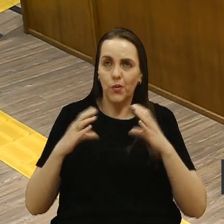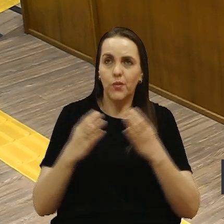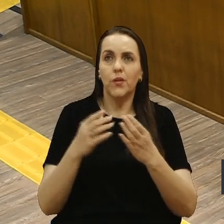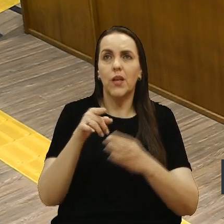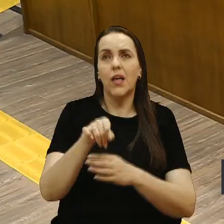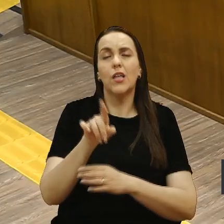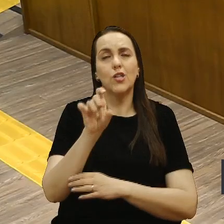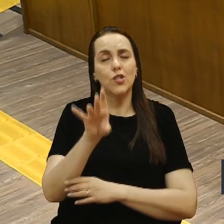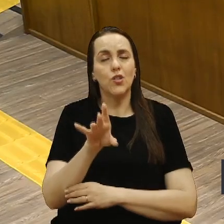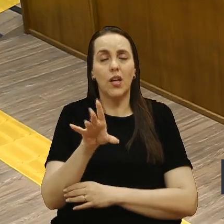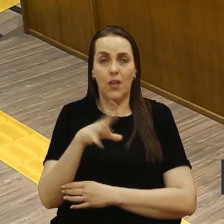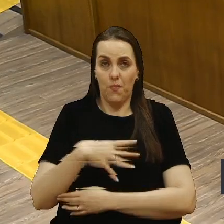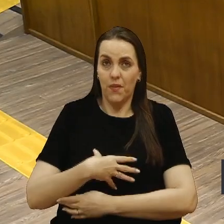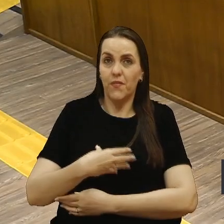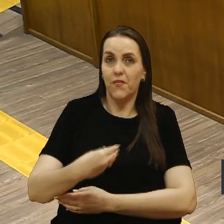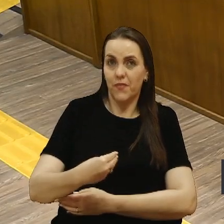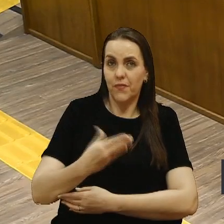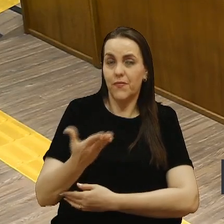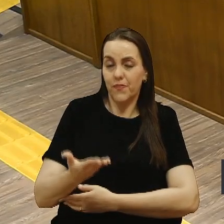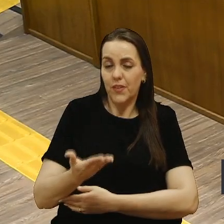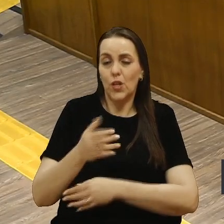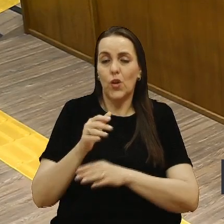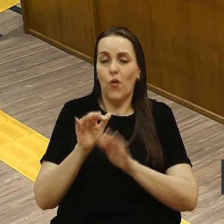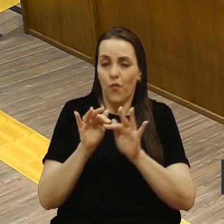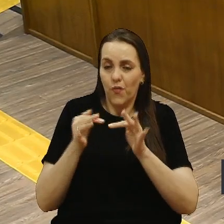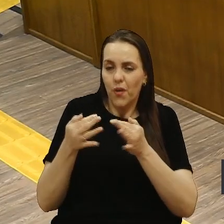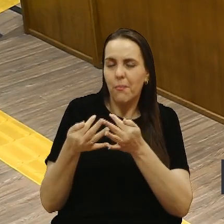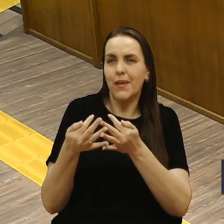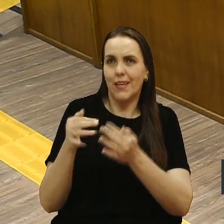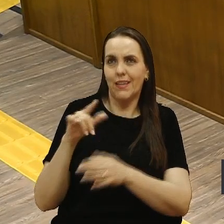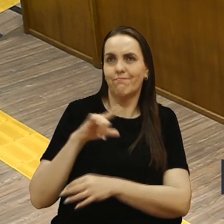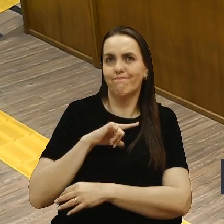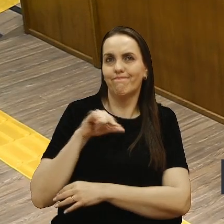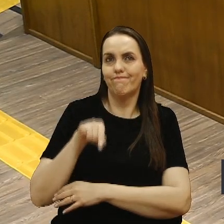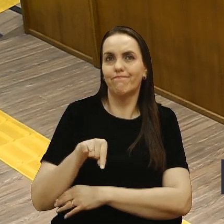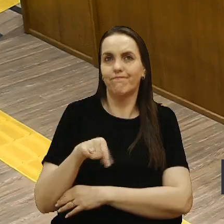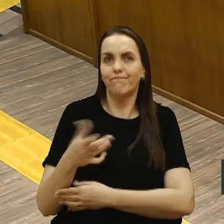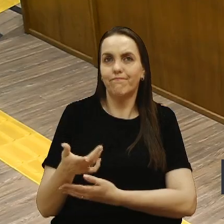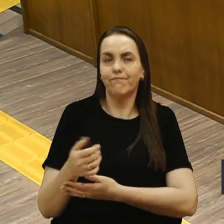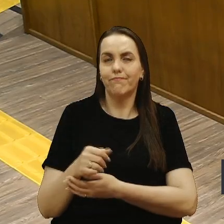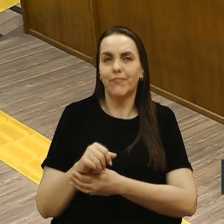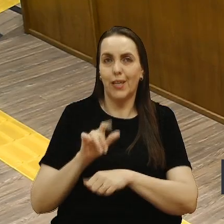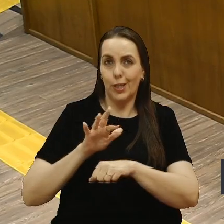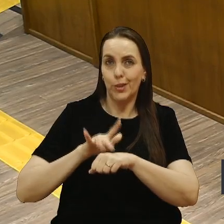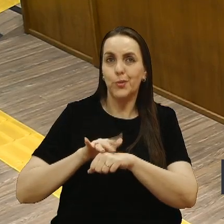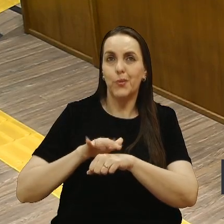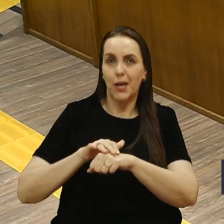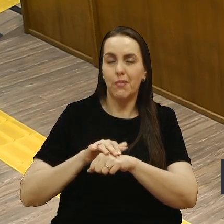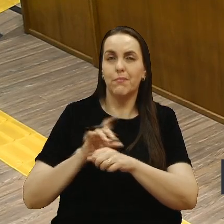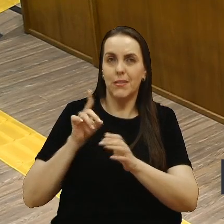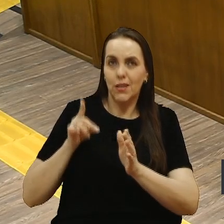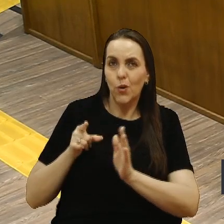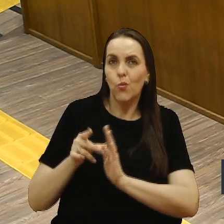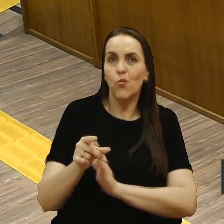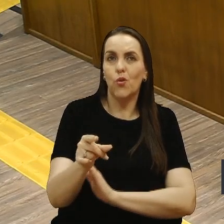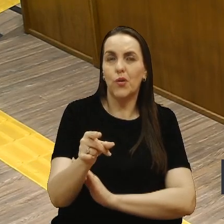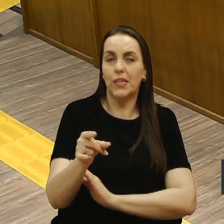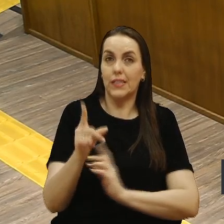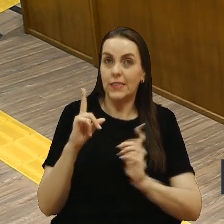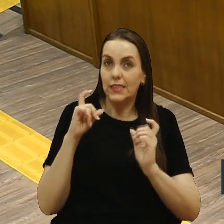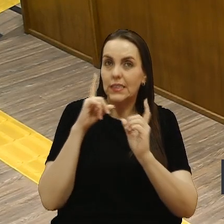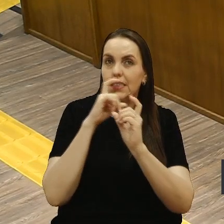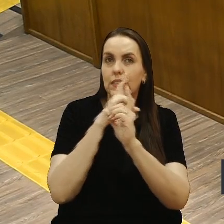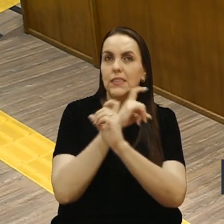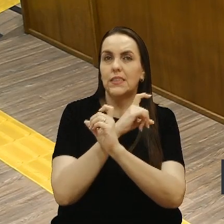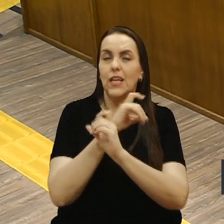quem tem um filho, um familiar que tem essa doença crônica, delicada,